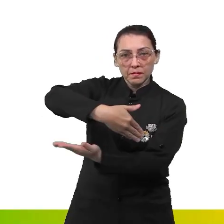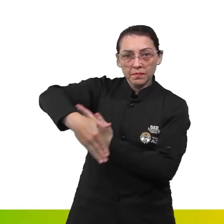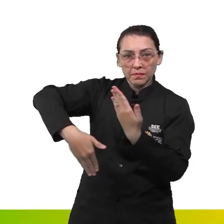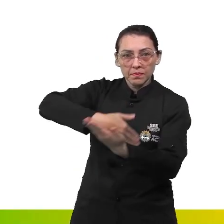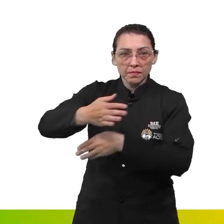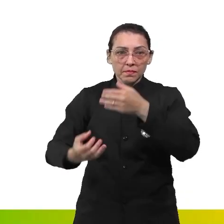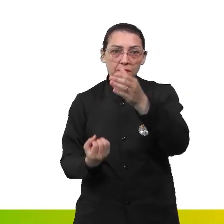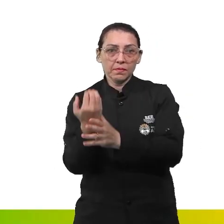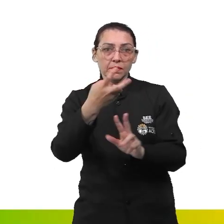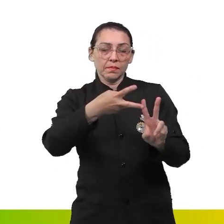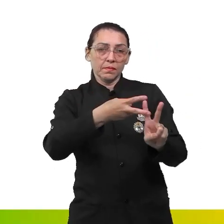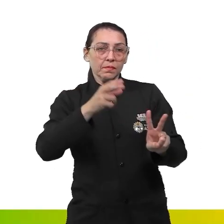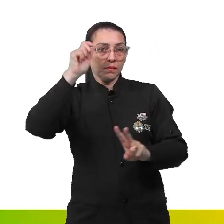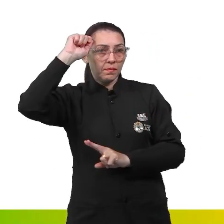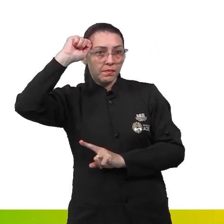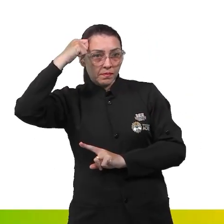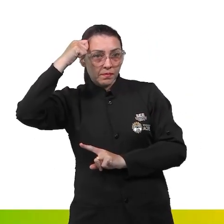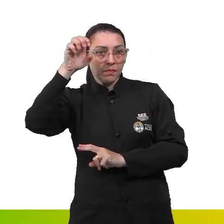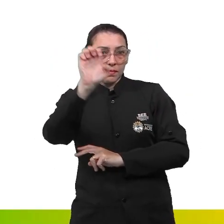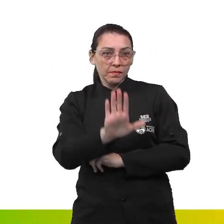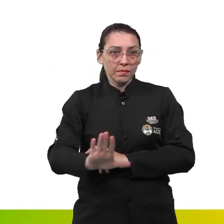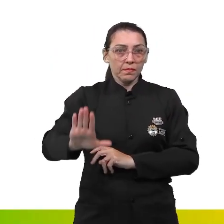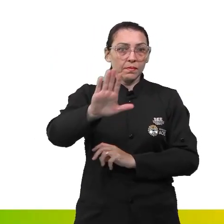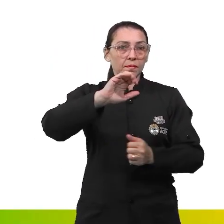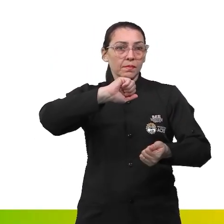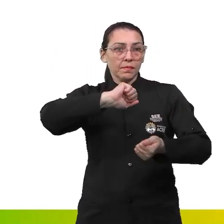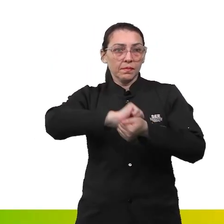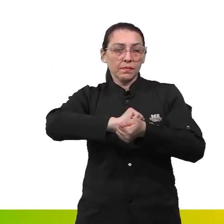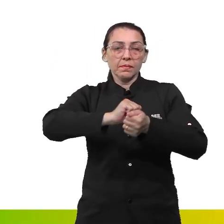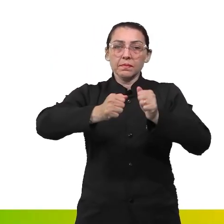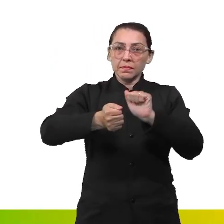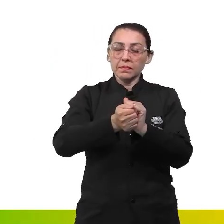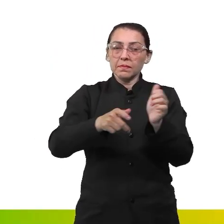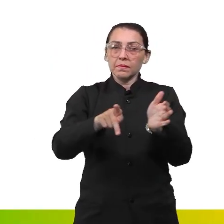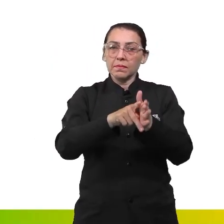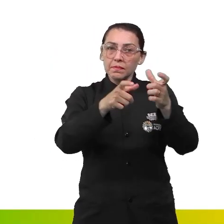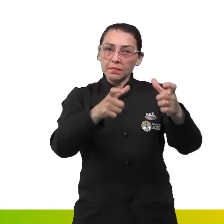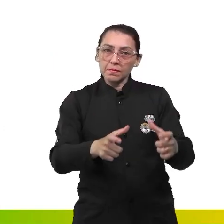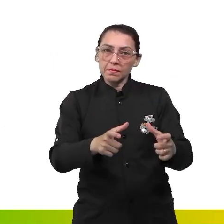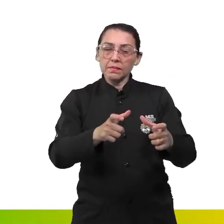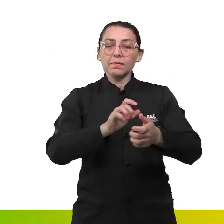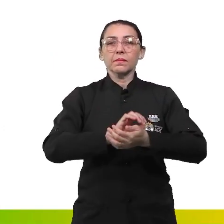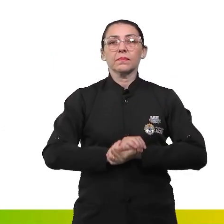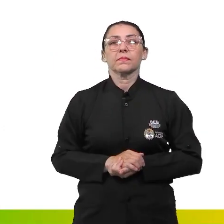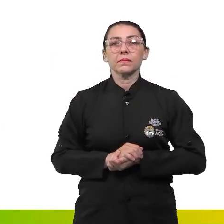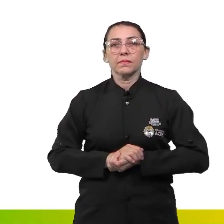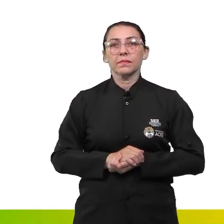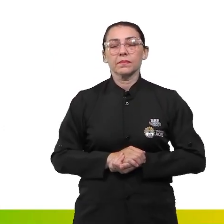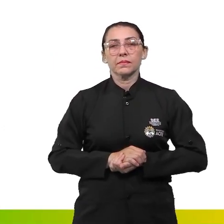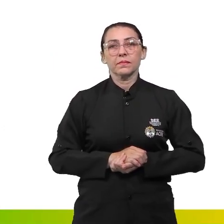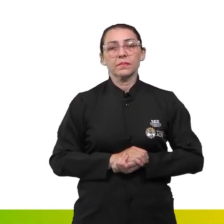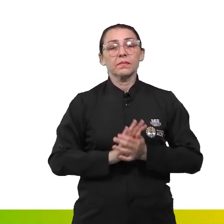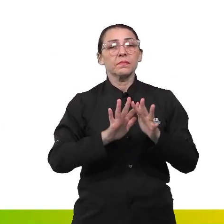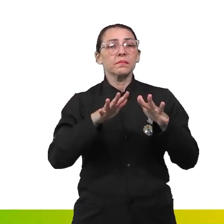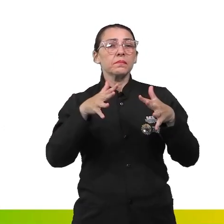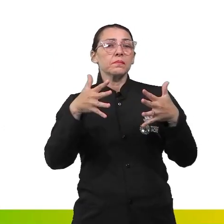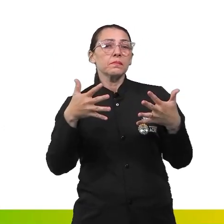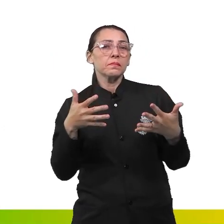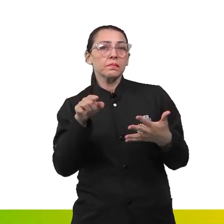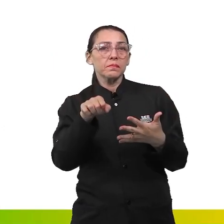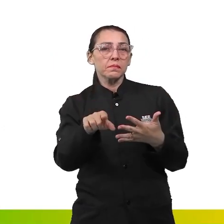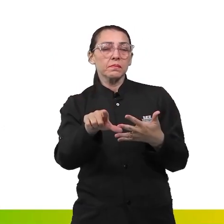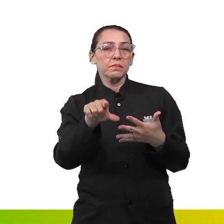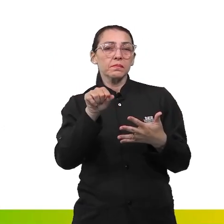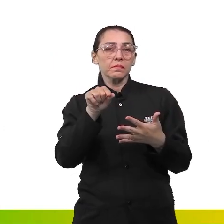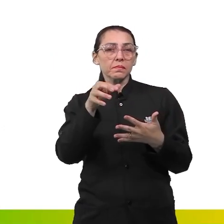entre matrizes indígenas, africanas e europeia, com adaptações locais. Qual alternativa você